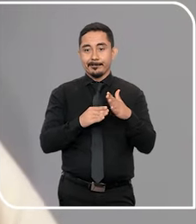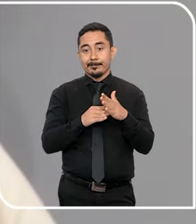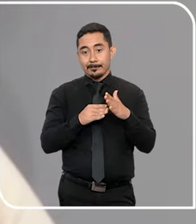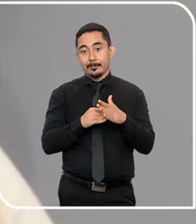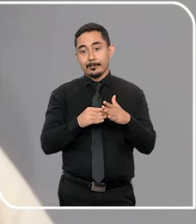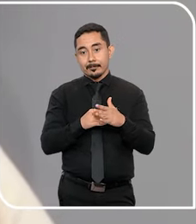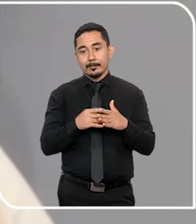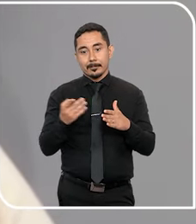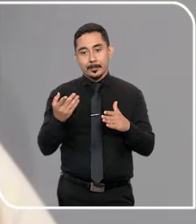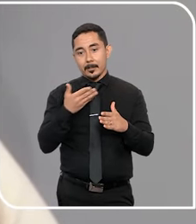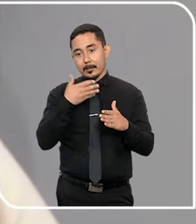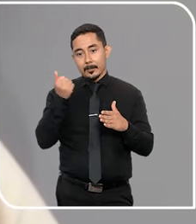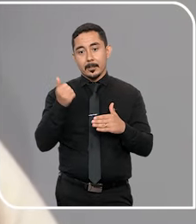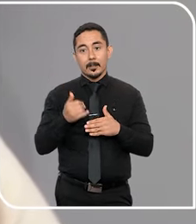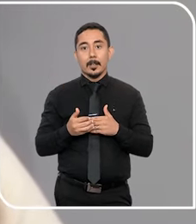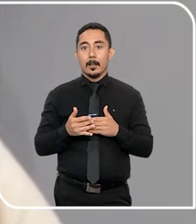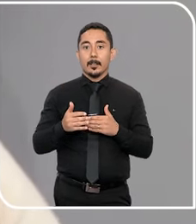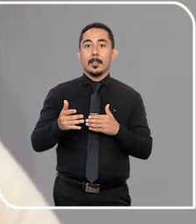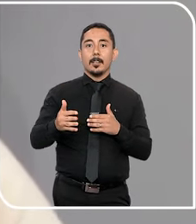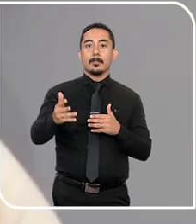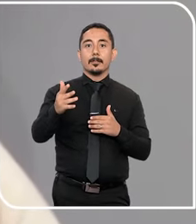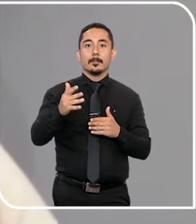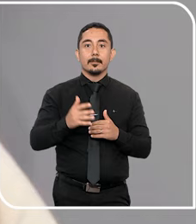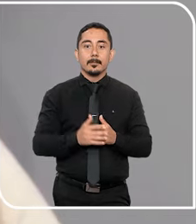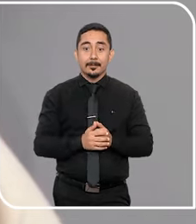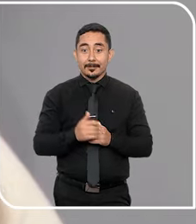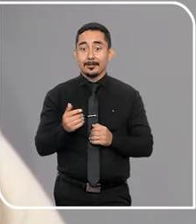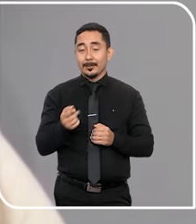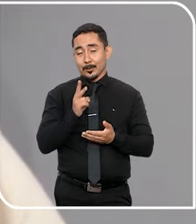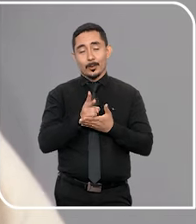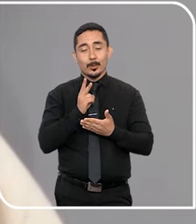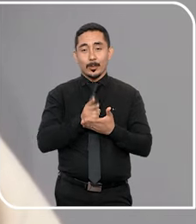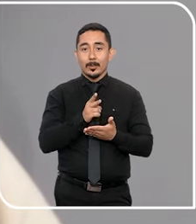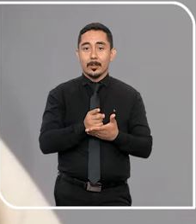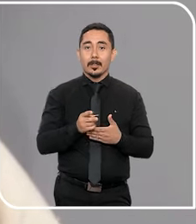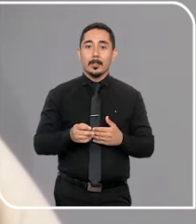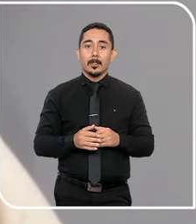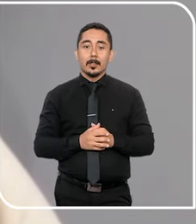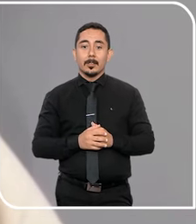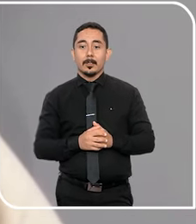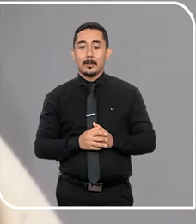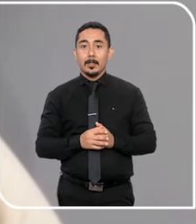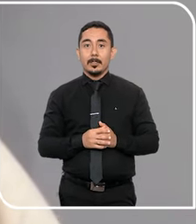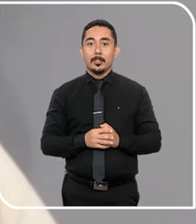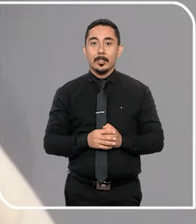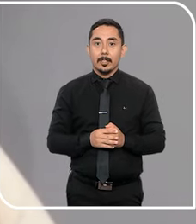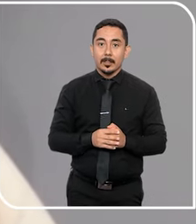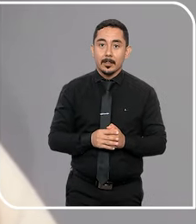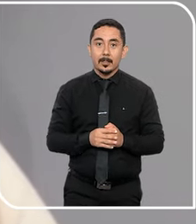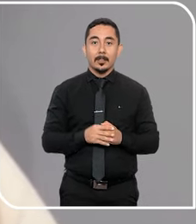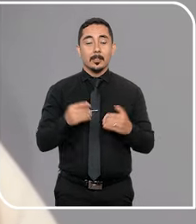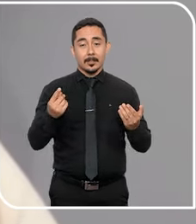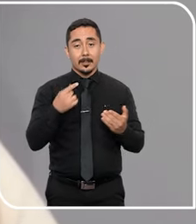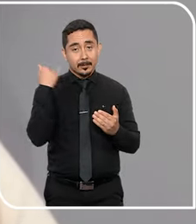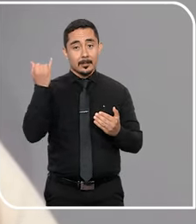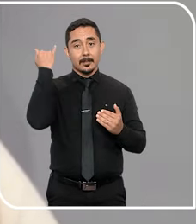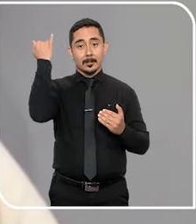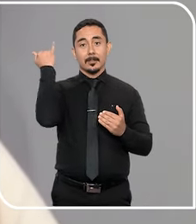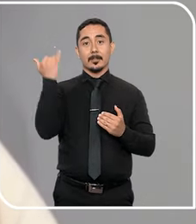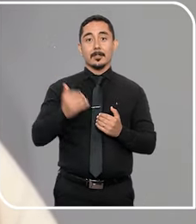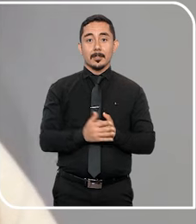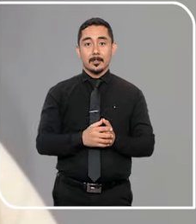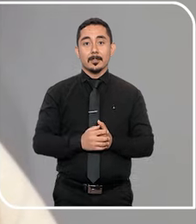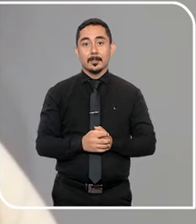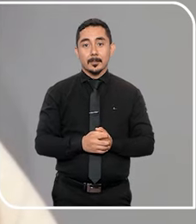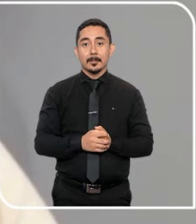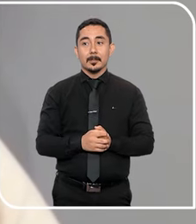tempo né tá acabando porque dá vontade de ficar aqui tarde assim por muito mais tempo que um assunto maravilhoso